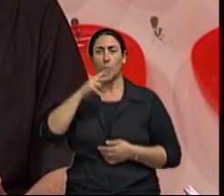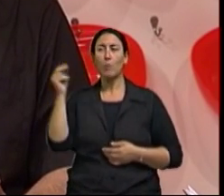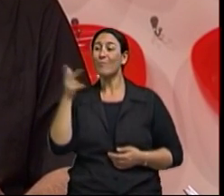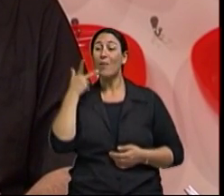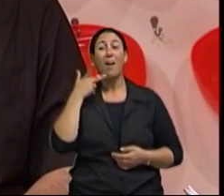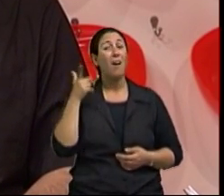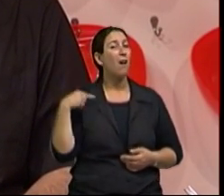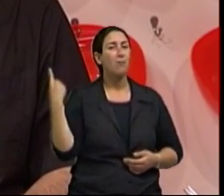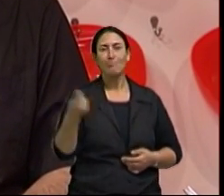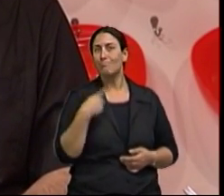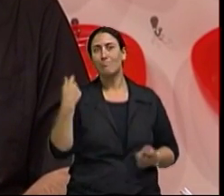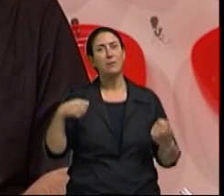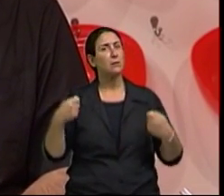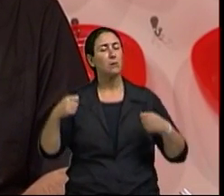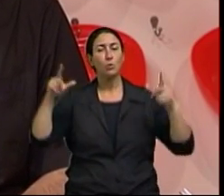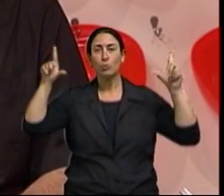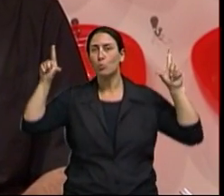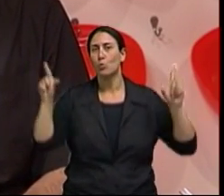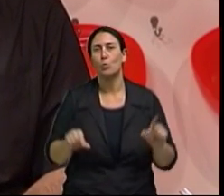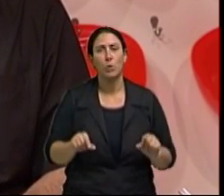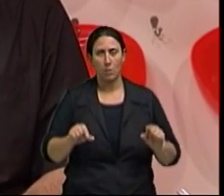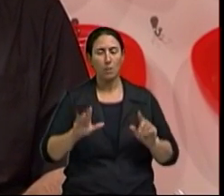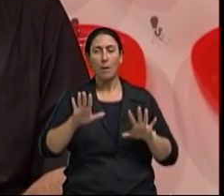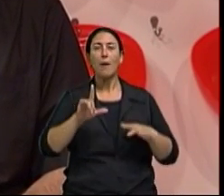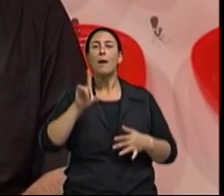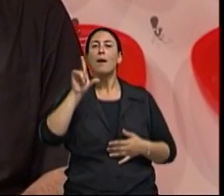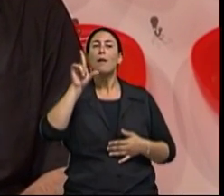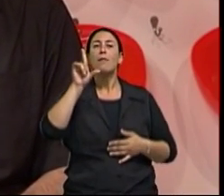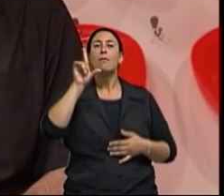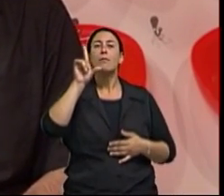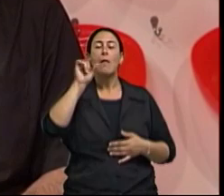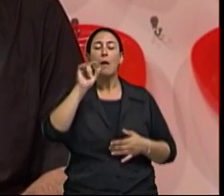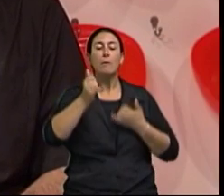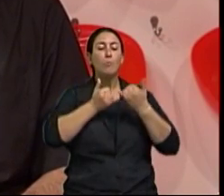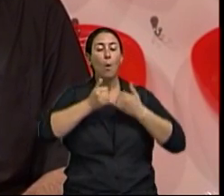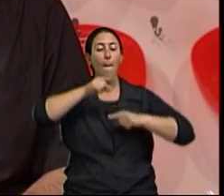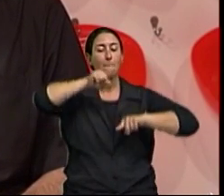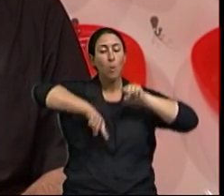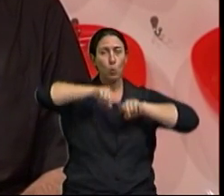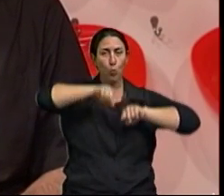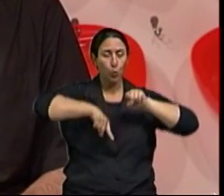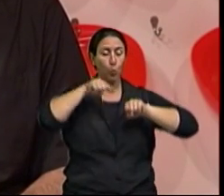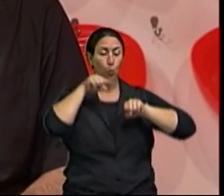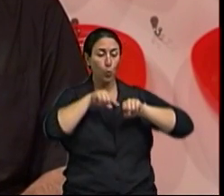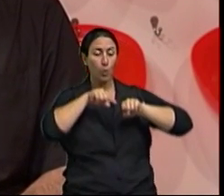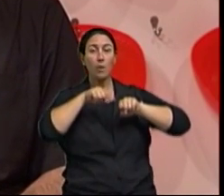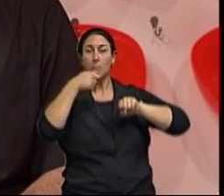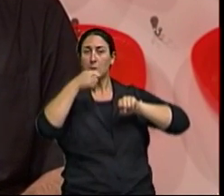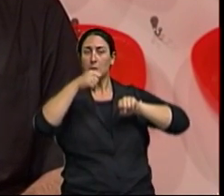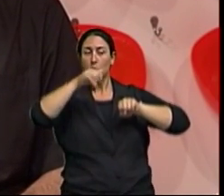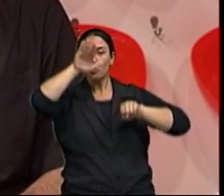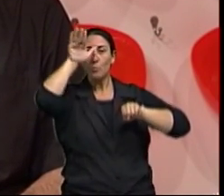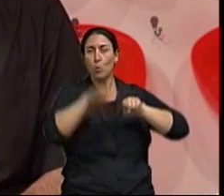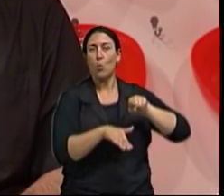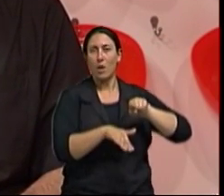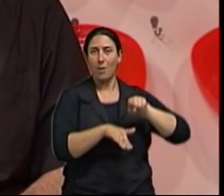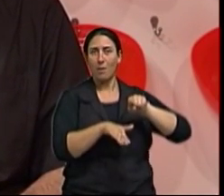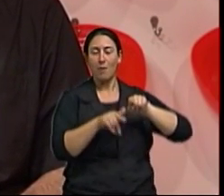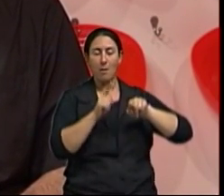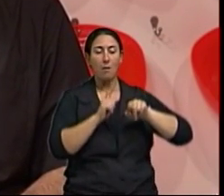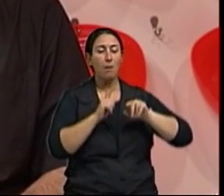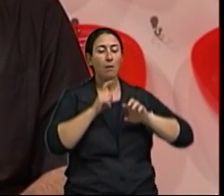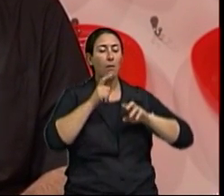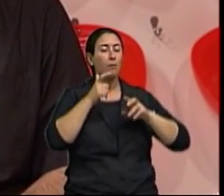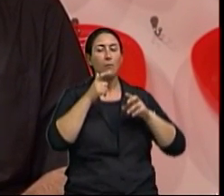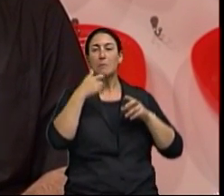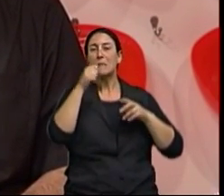10 o impacto por produto. Né? Por produto produzido, o impacto gerado na produção daquele produto teria que